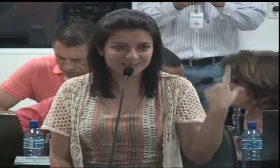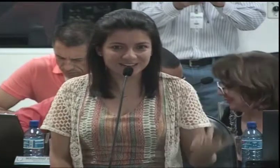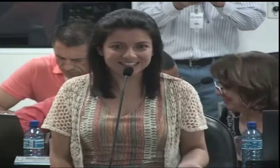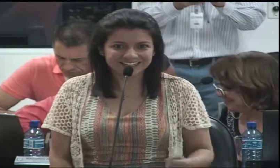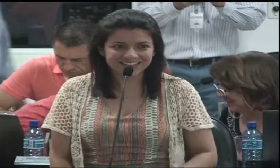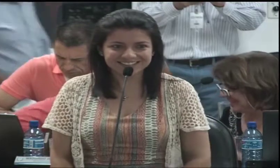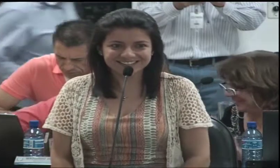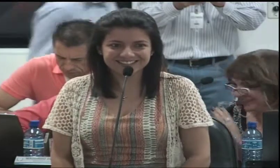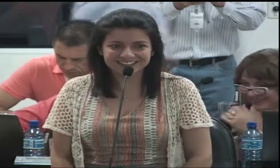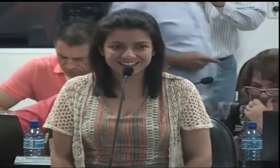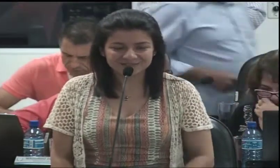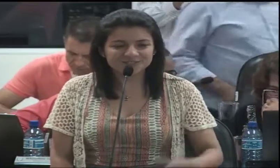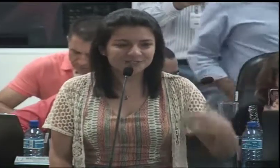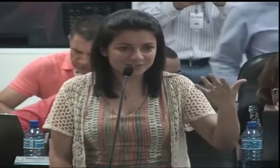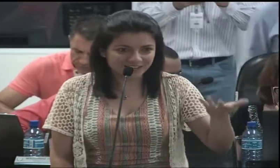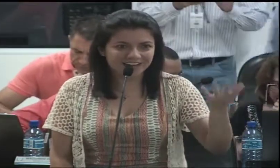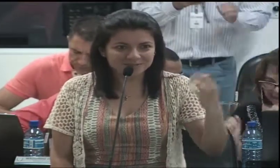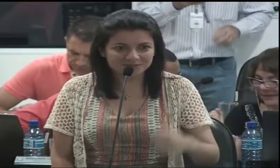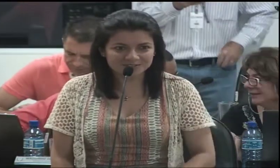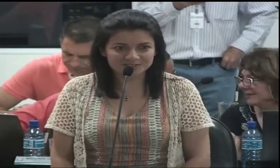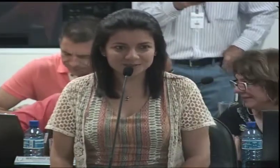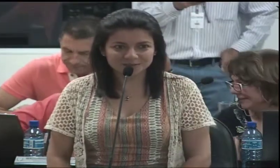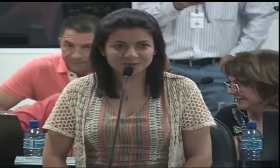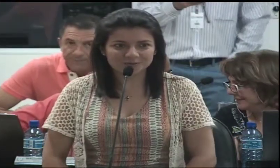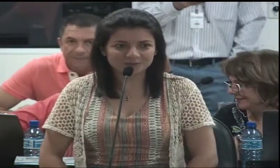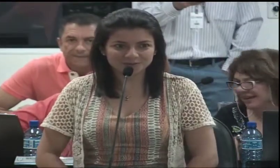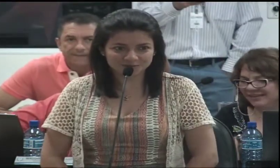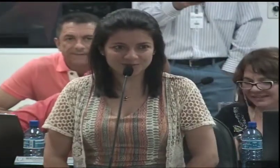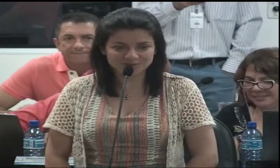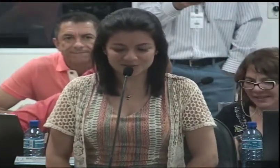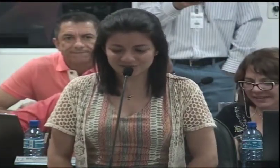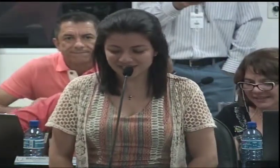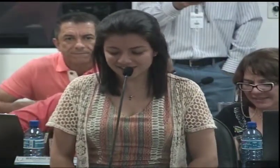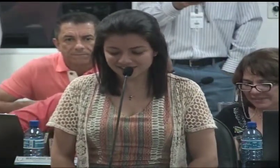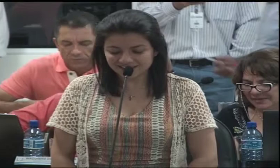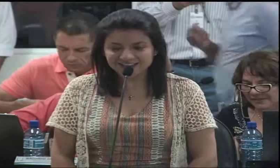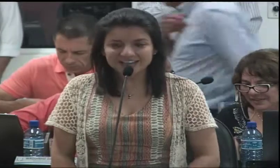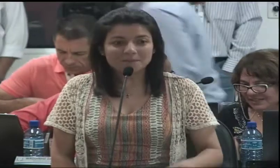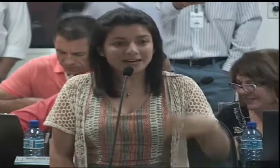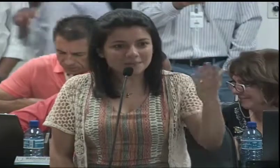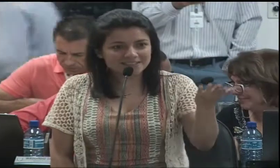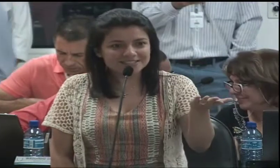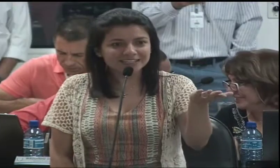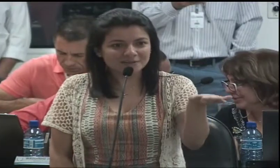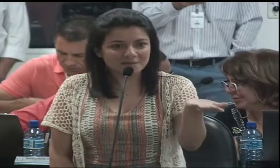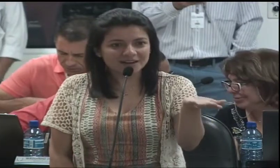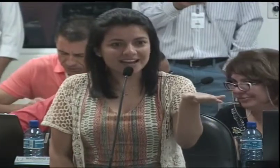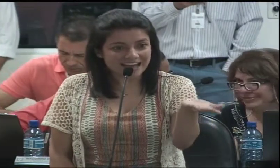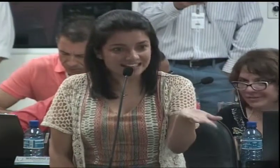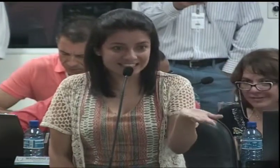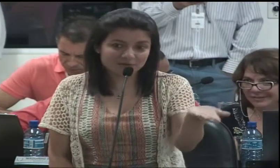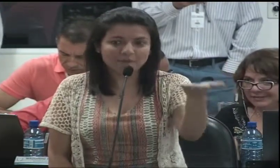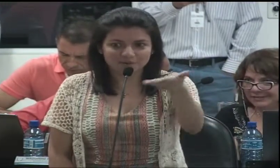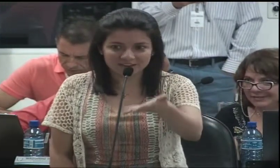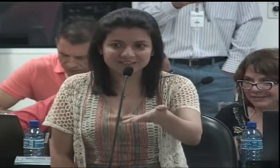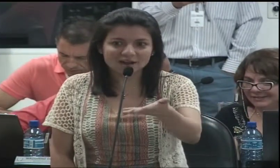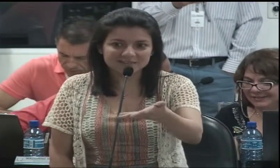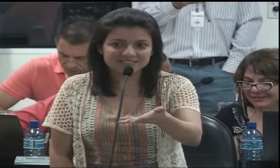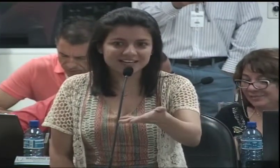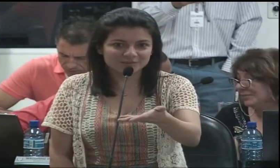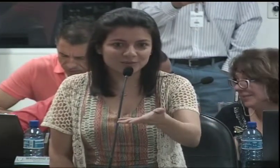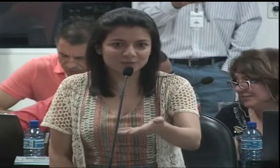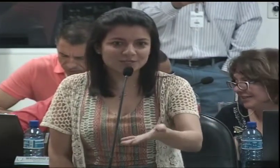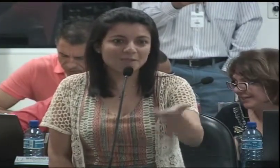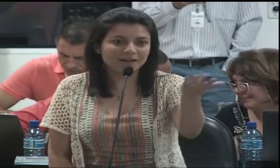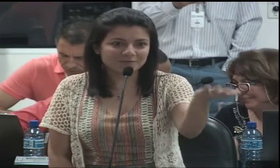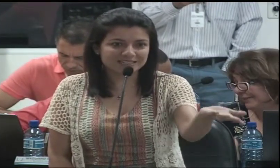associados brasileiros, em virtude da minha tia Zilda Tokumoto, do tio Yoshiaki. parabenizar também pela realização, aproveitar o